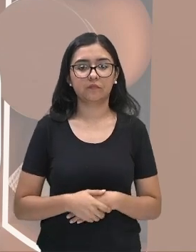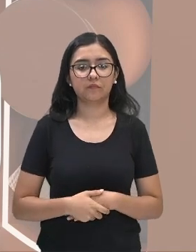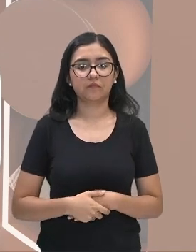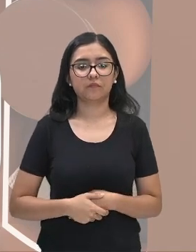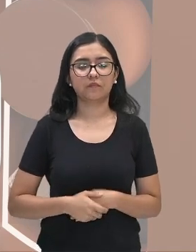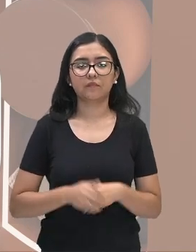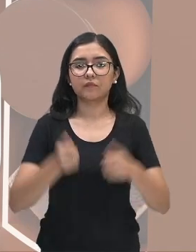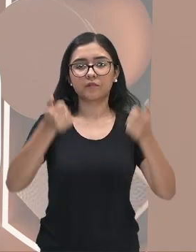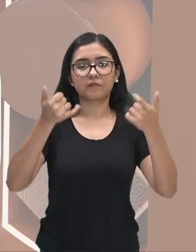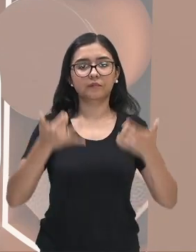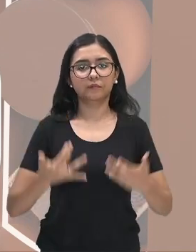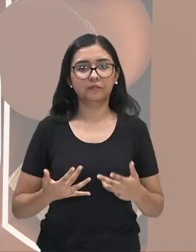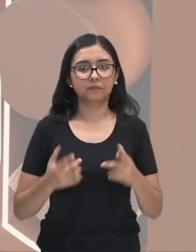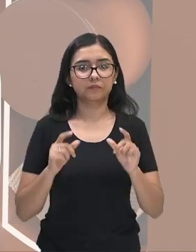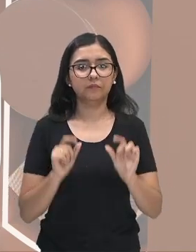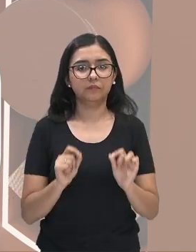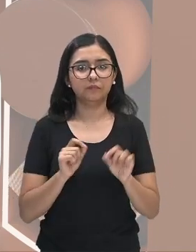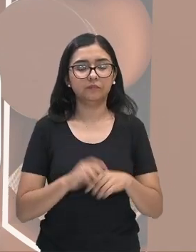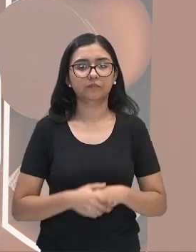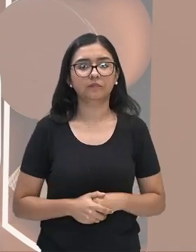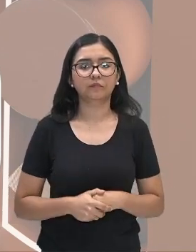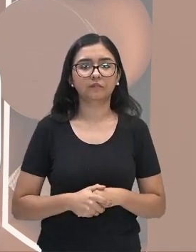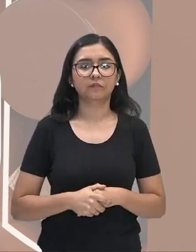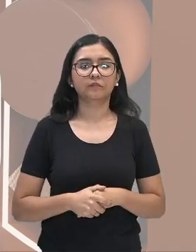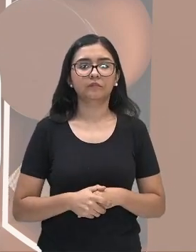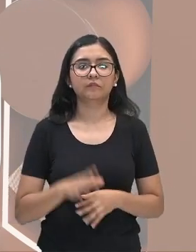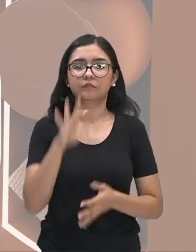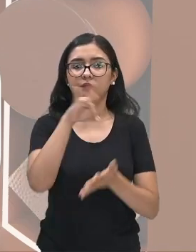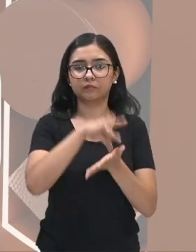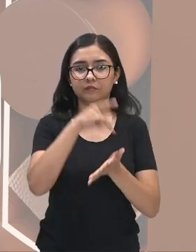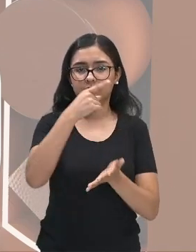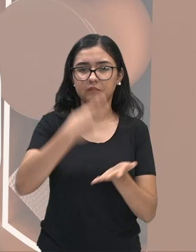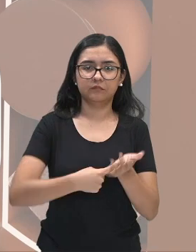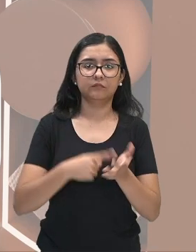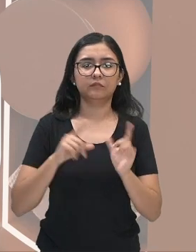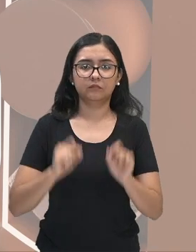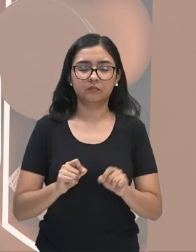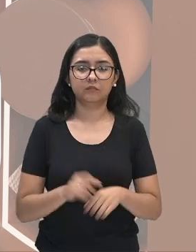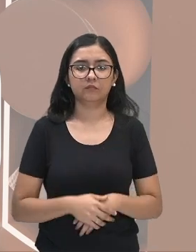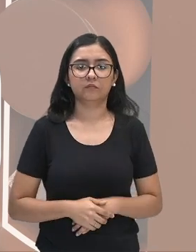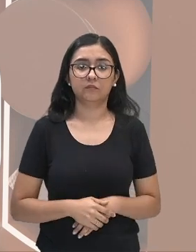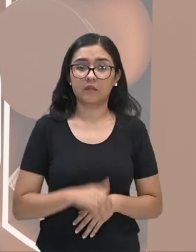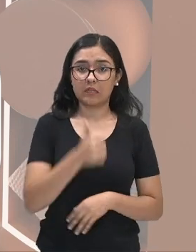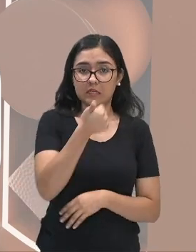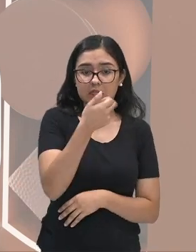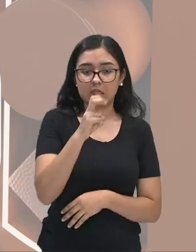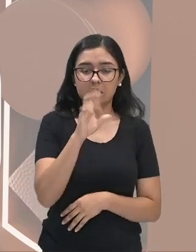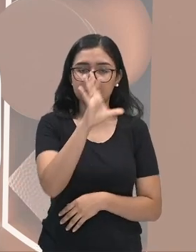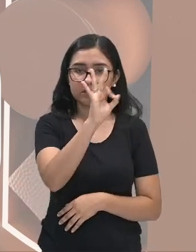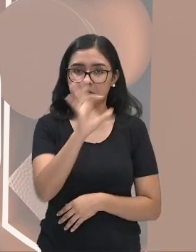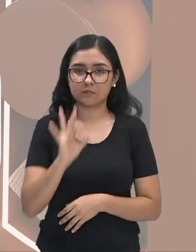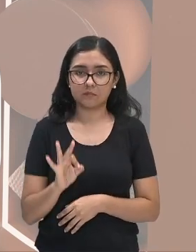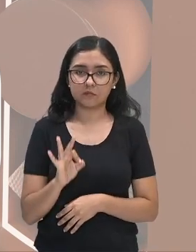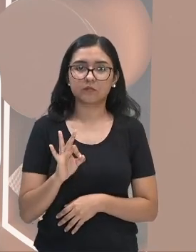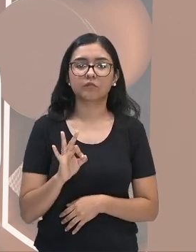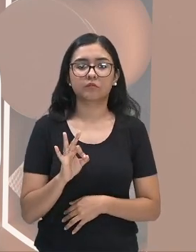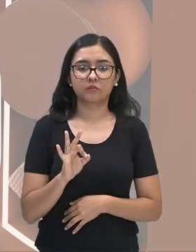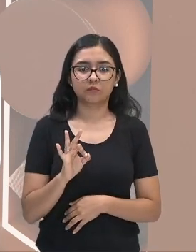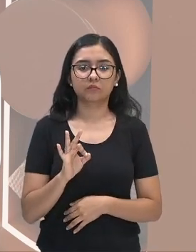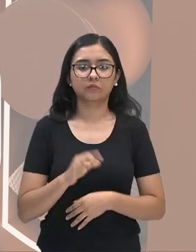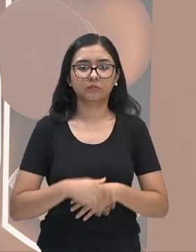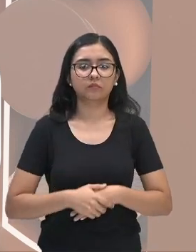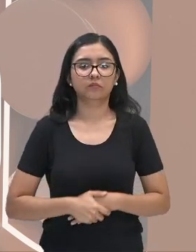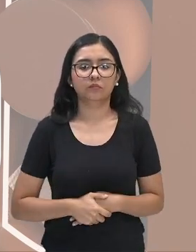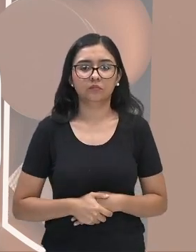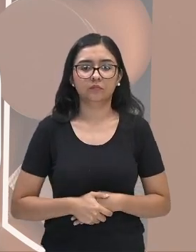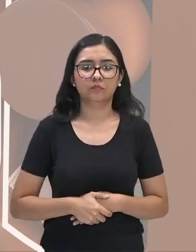15 dizia: ele estabelecia a taxa de 15% ad valorem